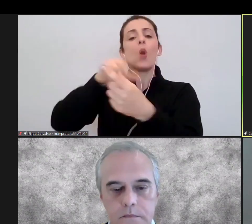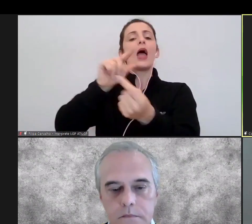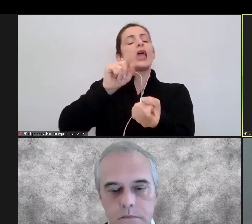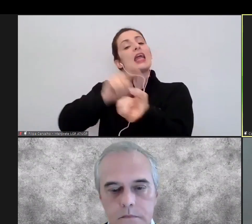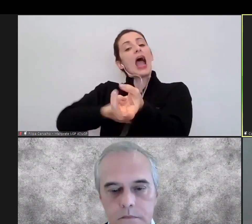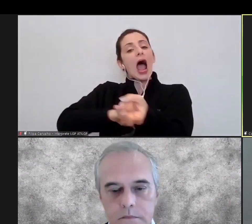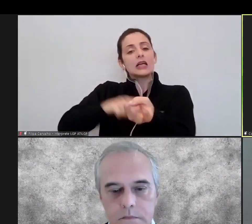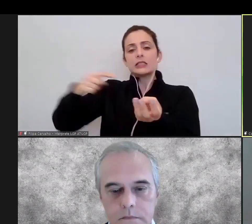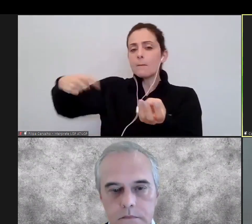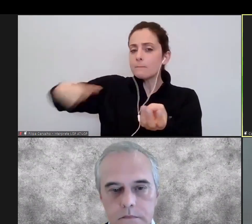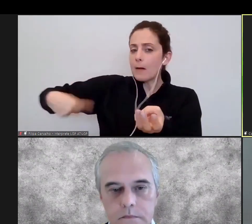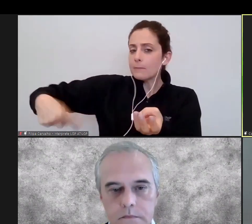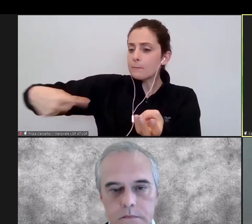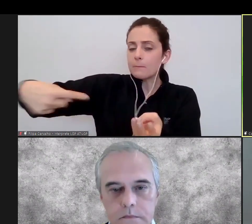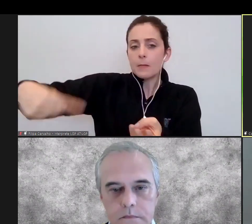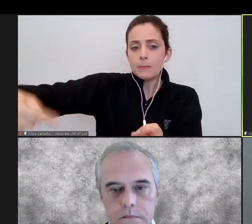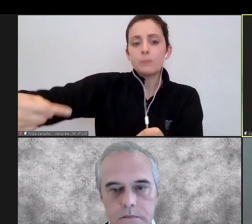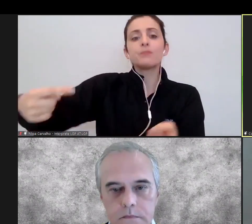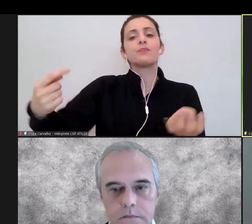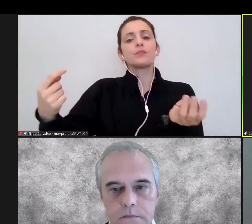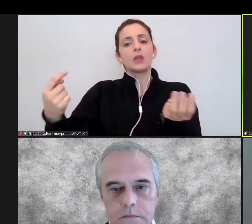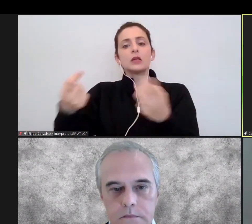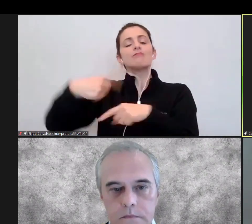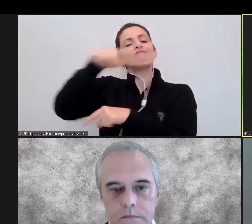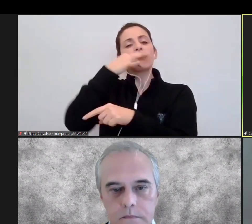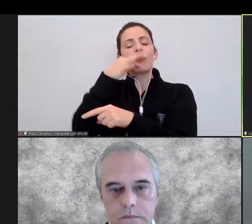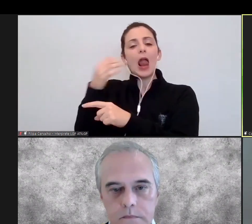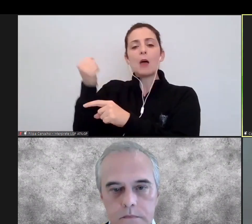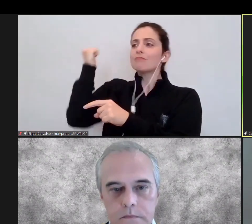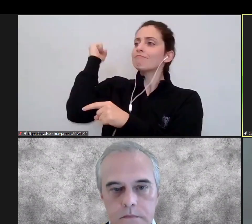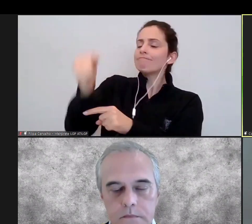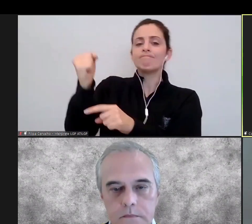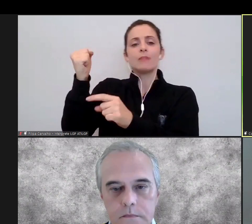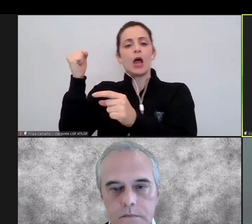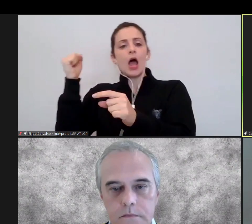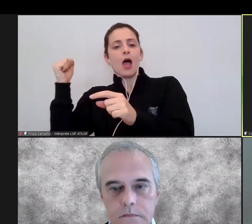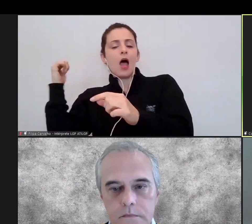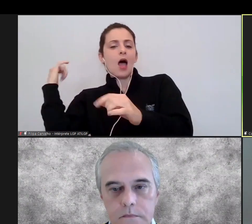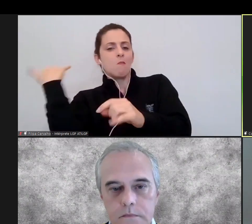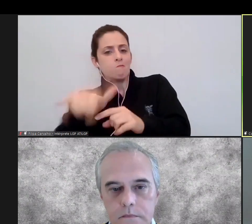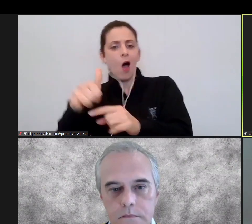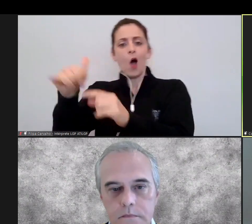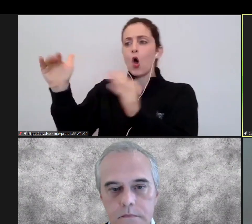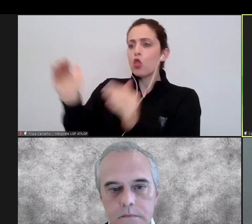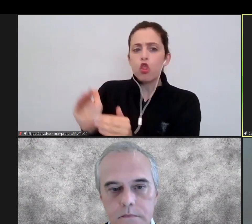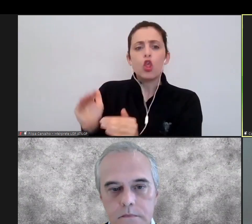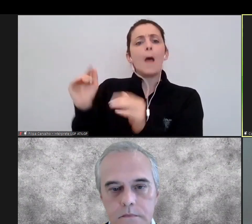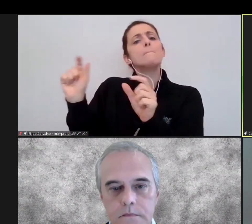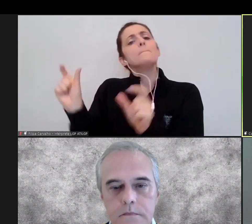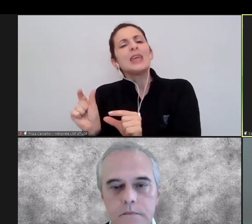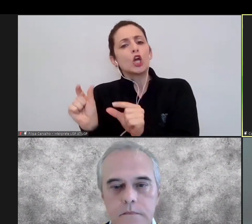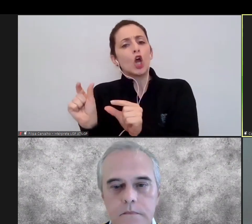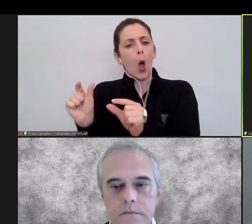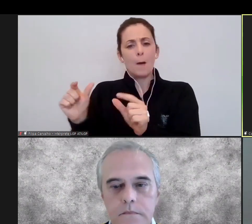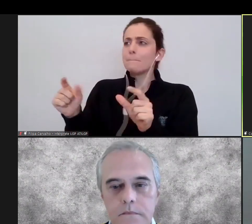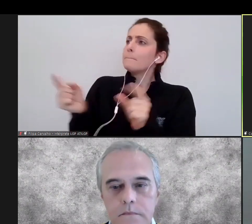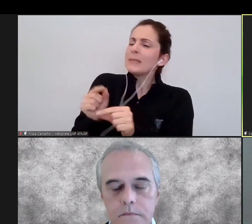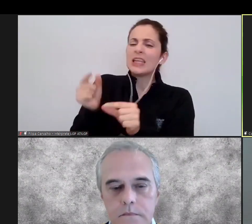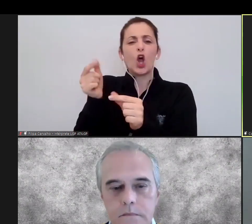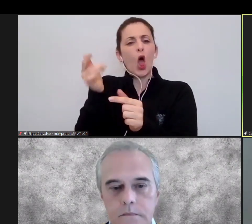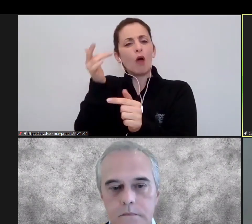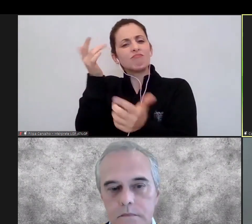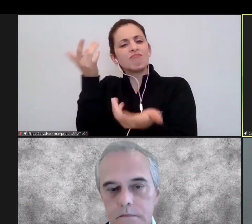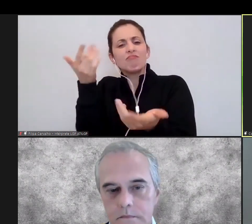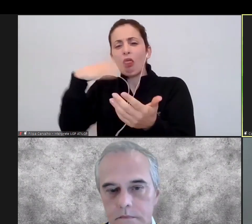de que fala-se nas microagressões no dia-a-dia. Para mim não existem microagressões, existem agressões, é isso que se verifica, portanto o racismo